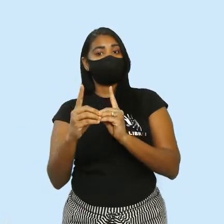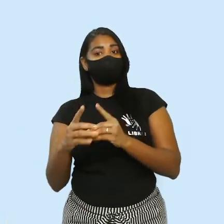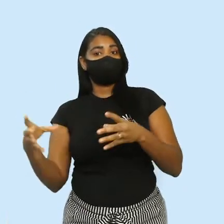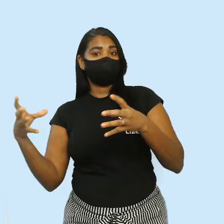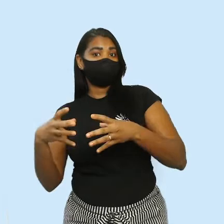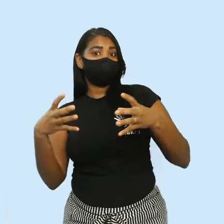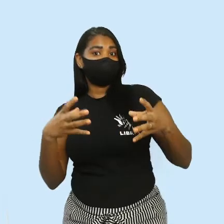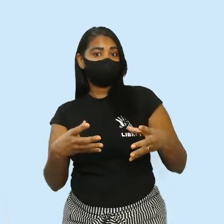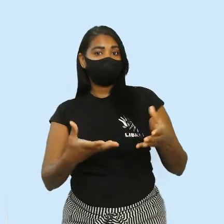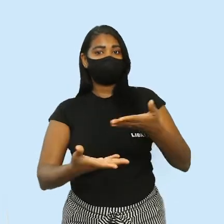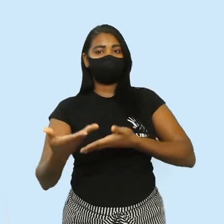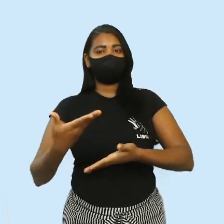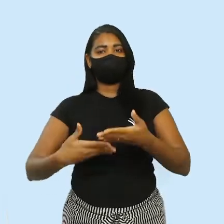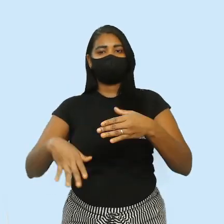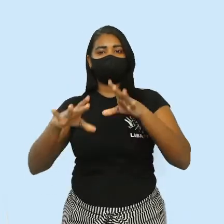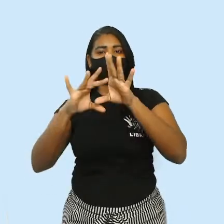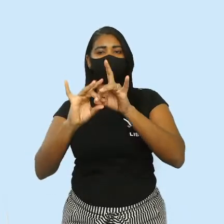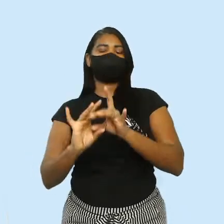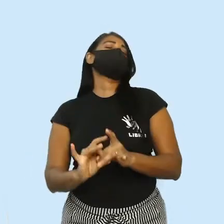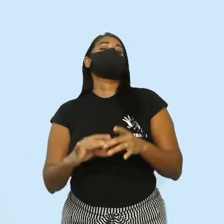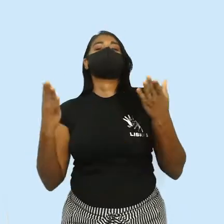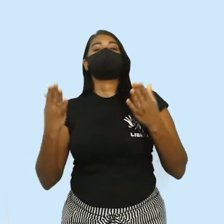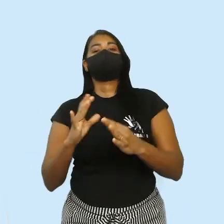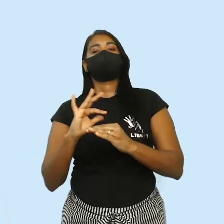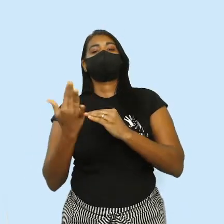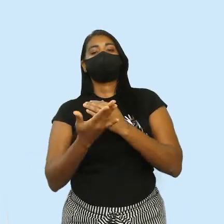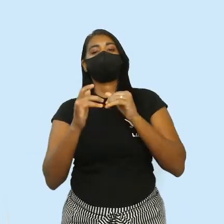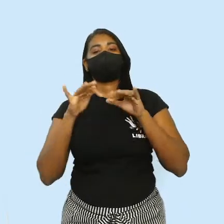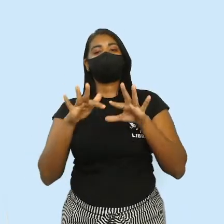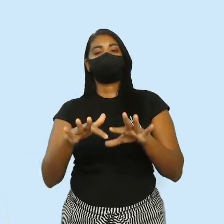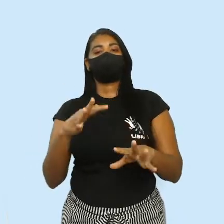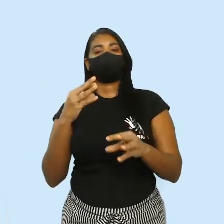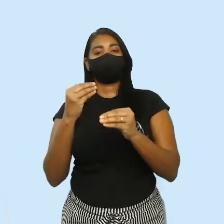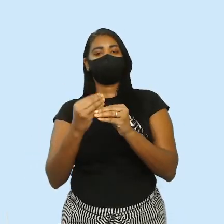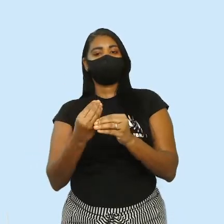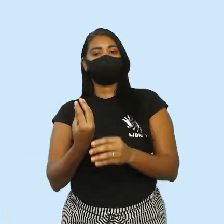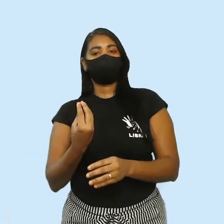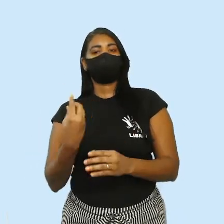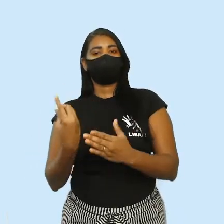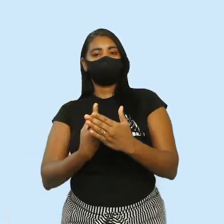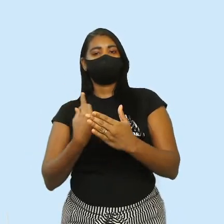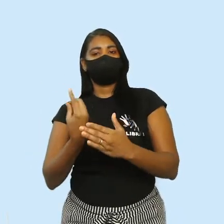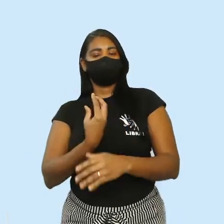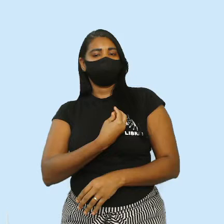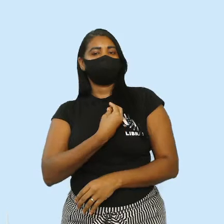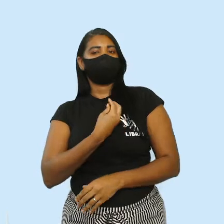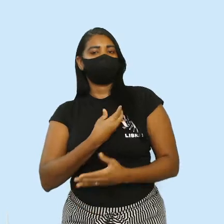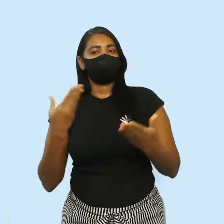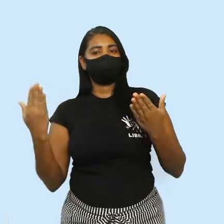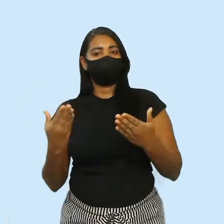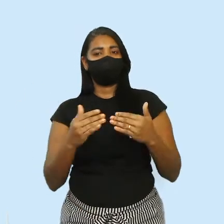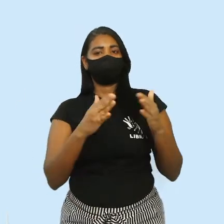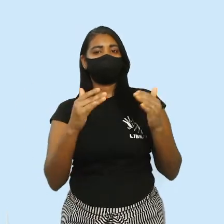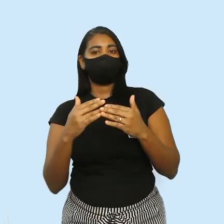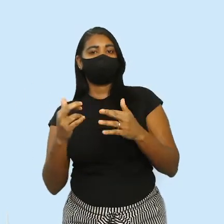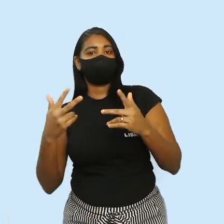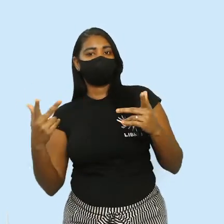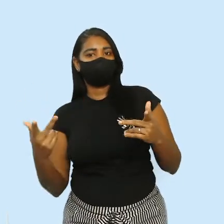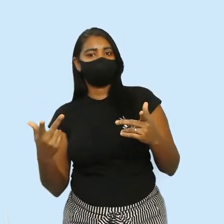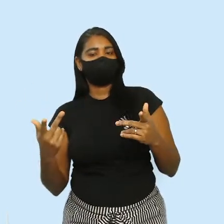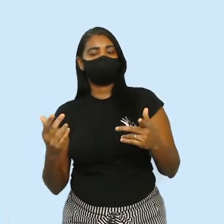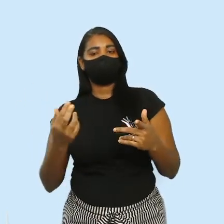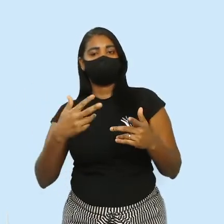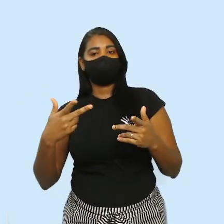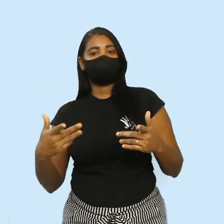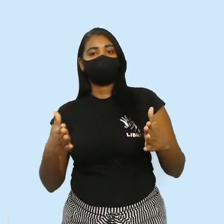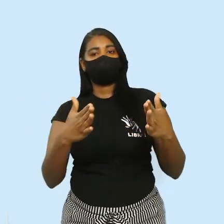coletividade. Então, dentro desse contexto de pandemia, que é o que a gente está vivenciando, né, com alguns espaços abertos já, os